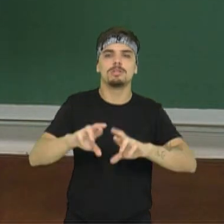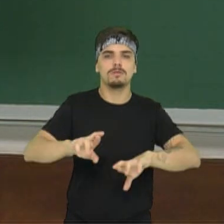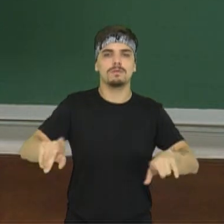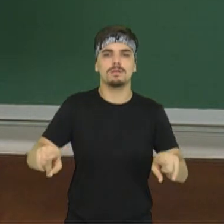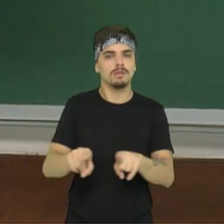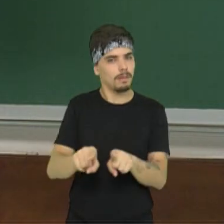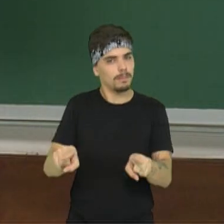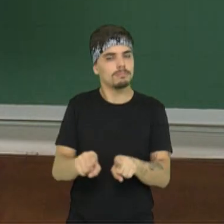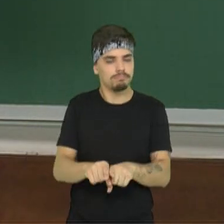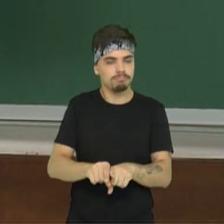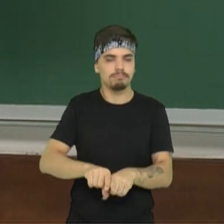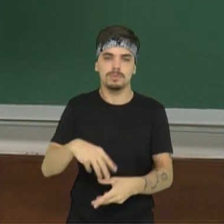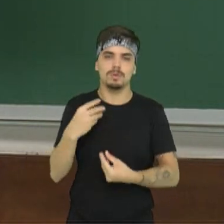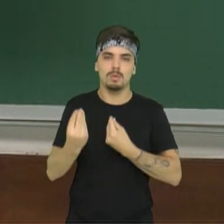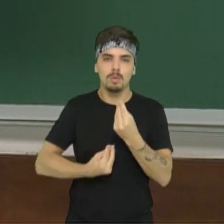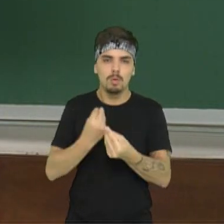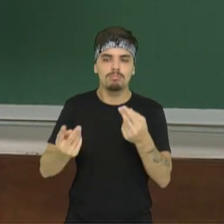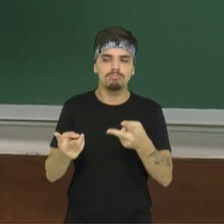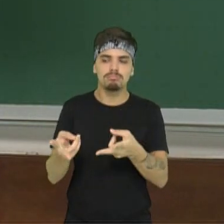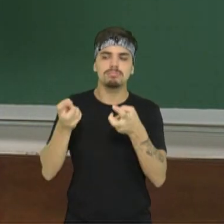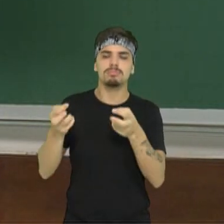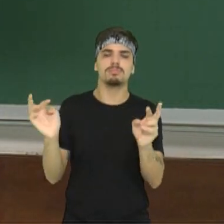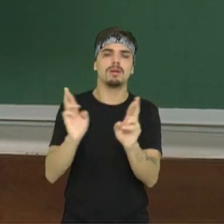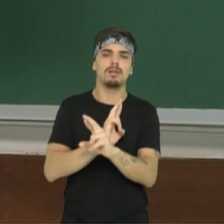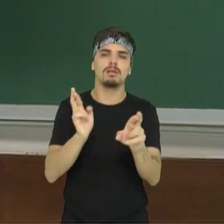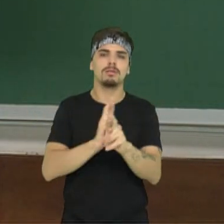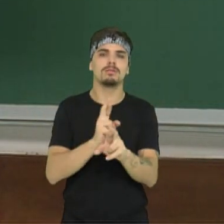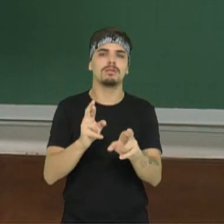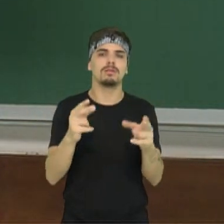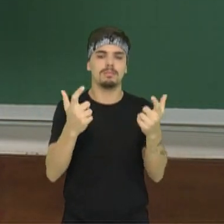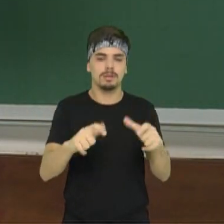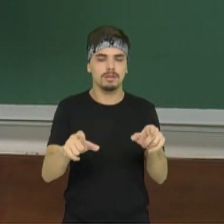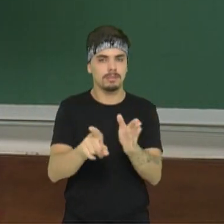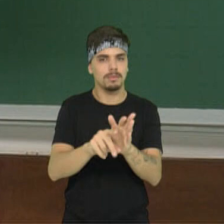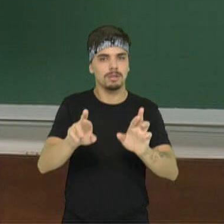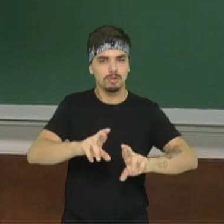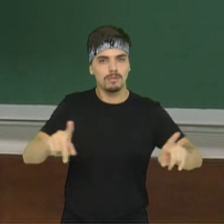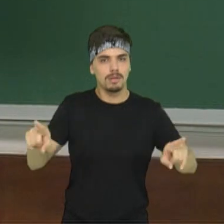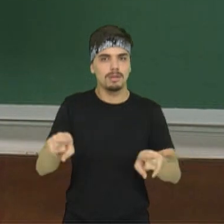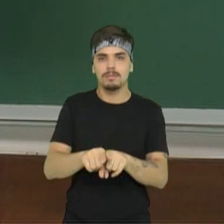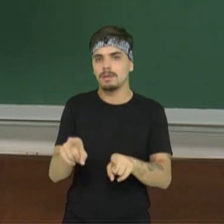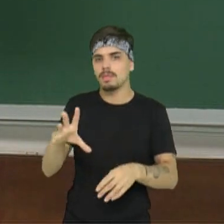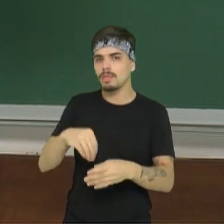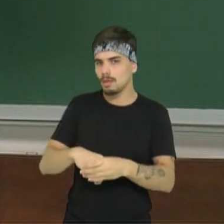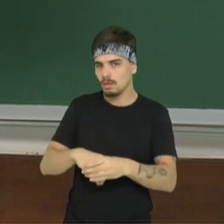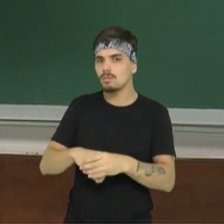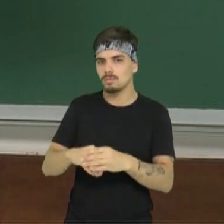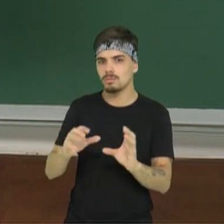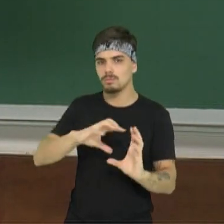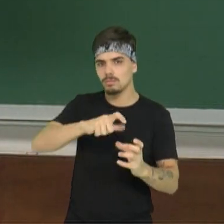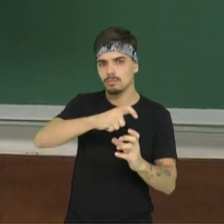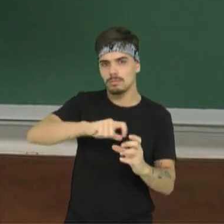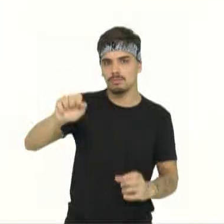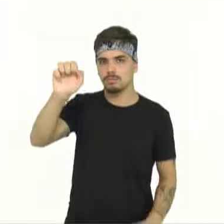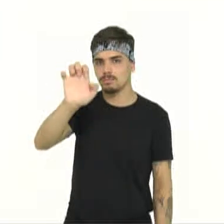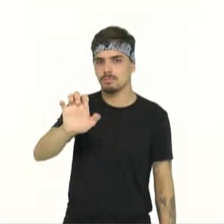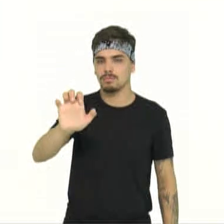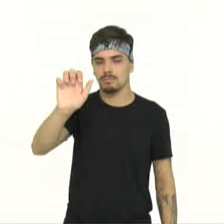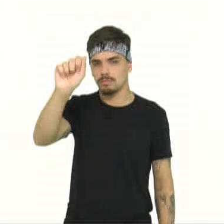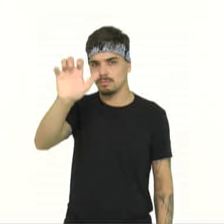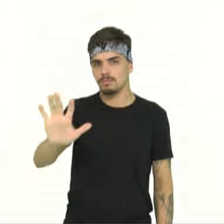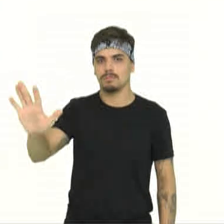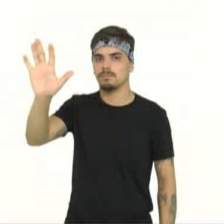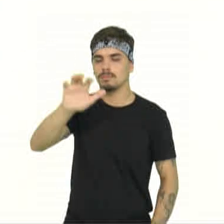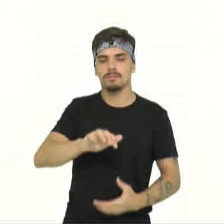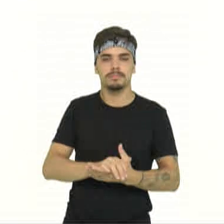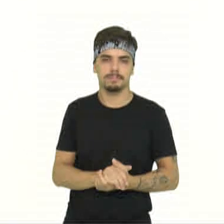com uma forma de enxergar as relações com o espaço completamente diferente dentro do próprio continente asiático. Né? A periferia